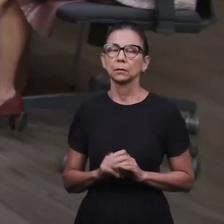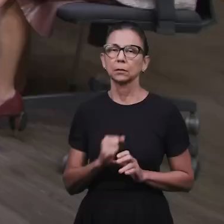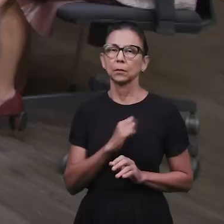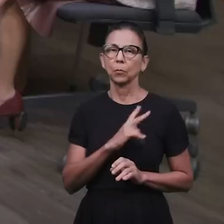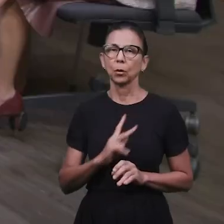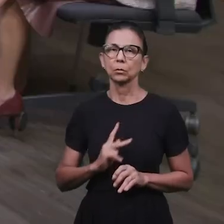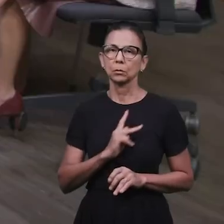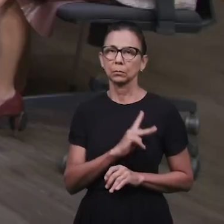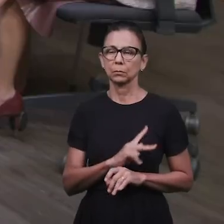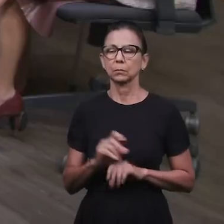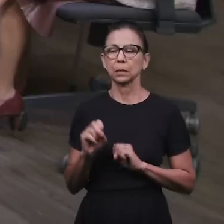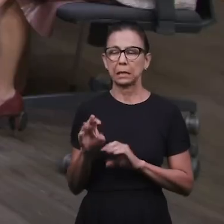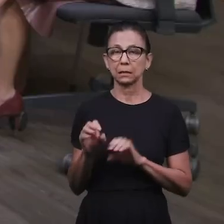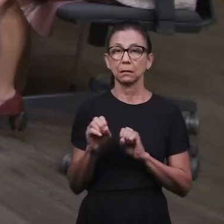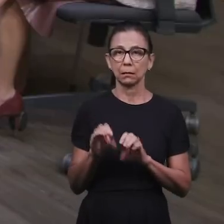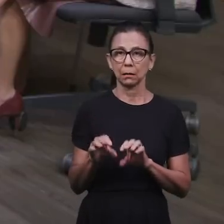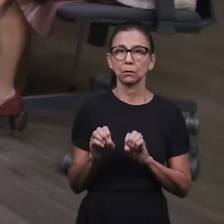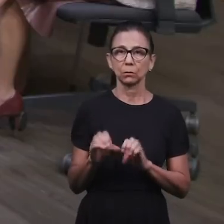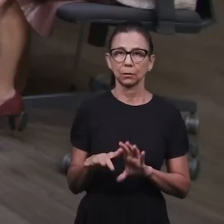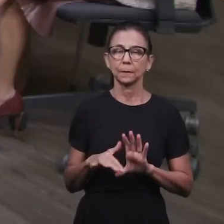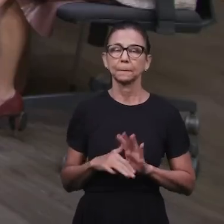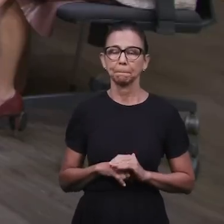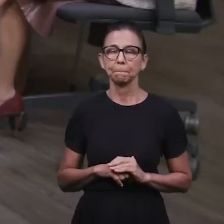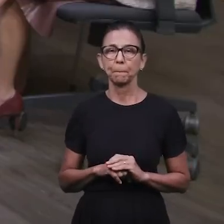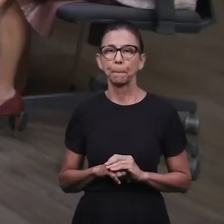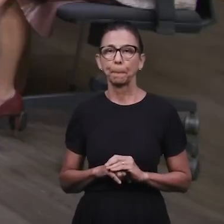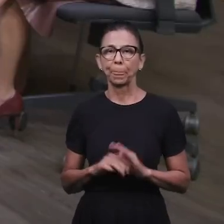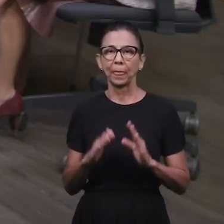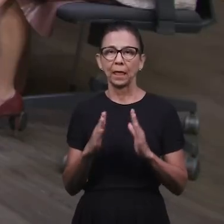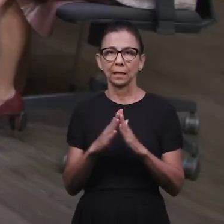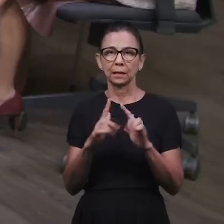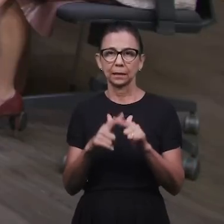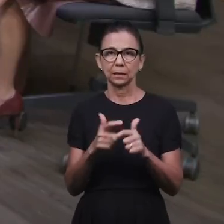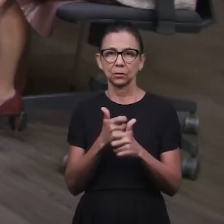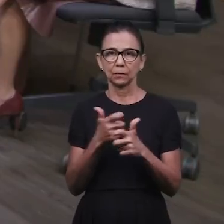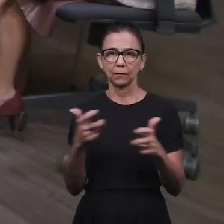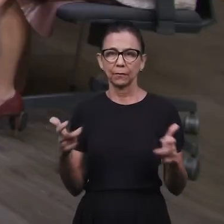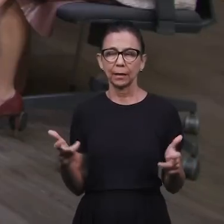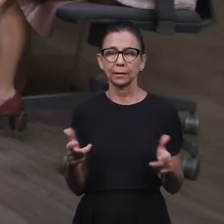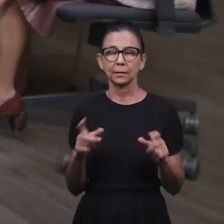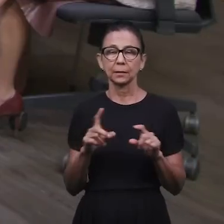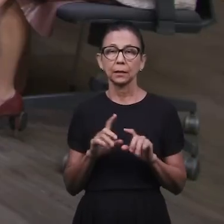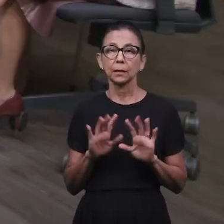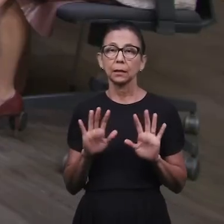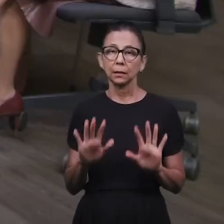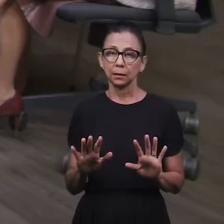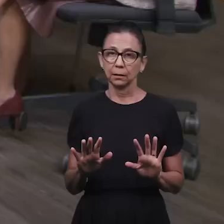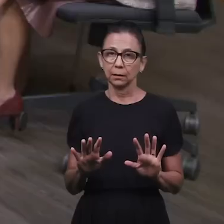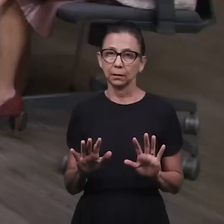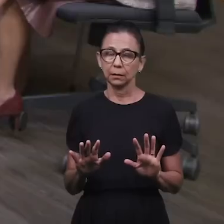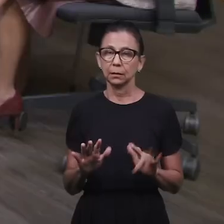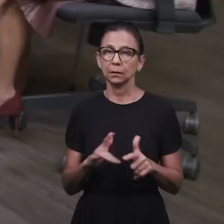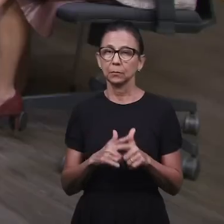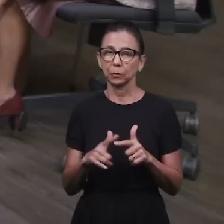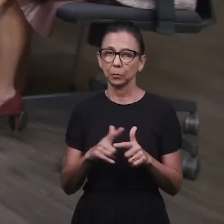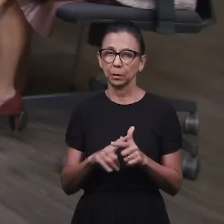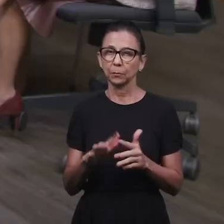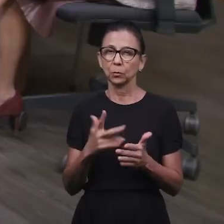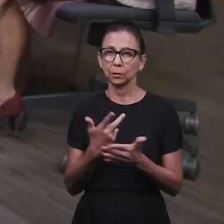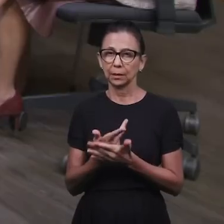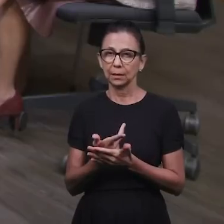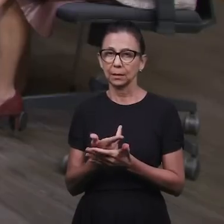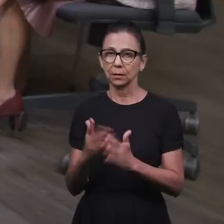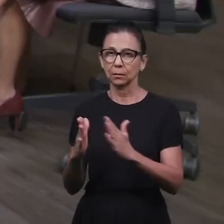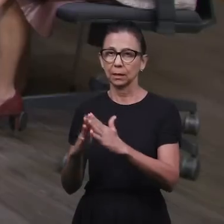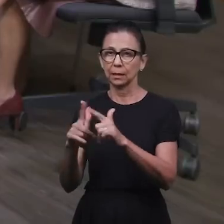Corinto, inclusive recentemente, Ailton, a gente gravou aqui um programa de pastor para pastor, e o pastor Luiz Eugênio, inclusive, comentou sobre a igreja